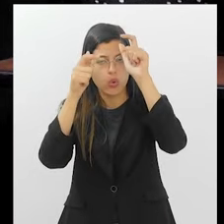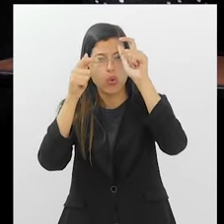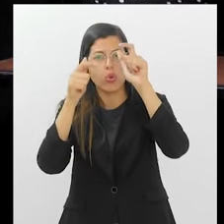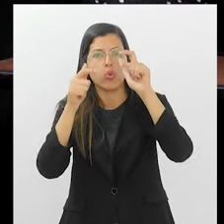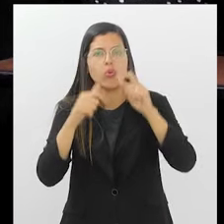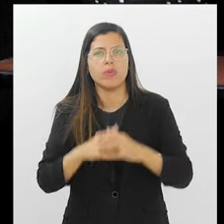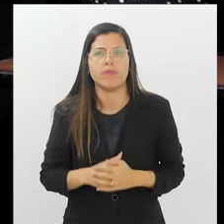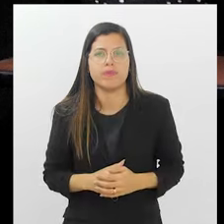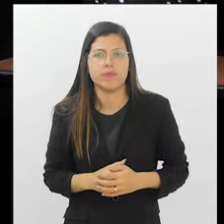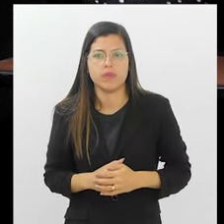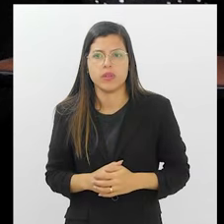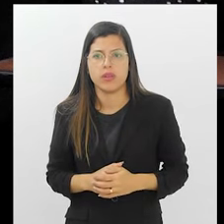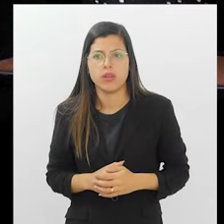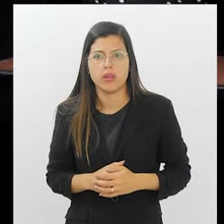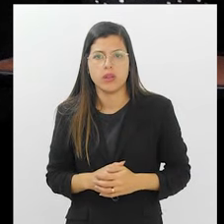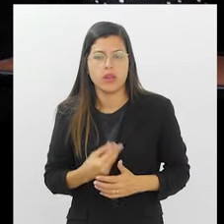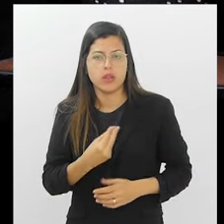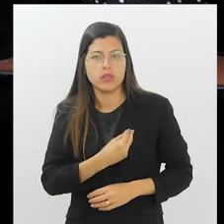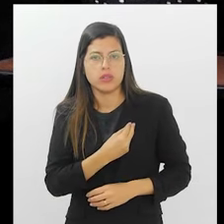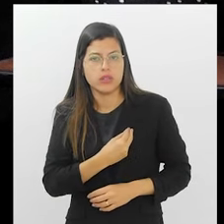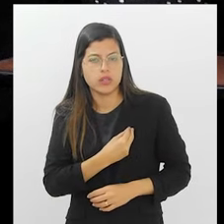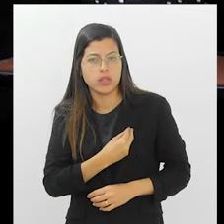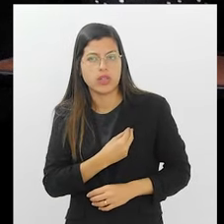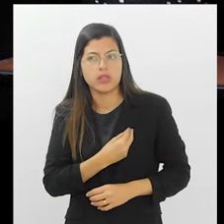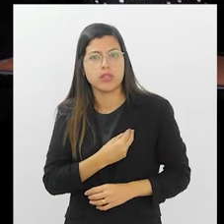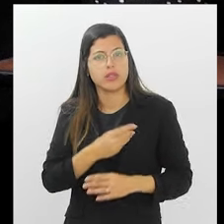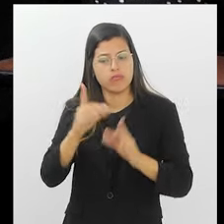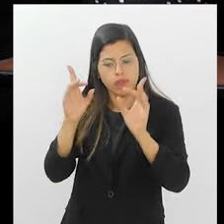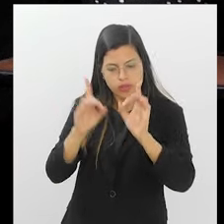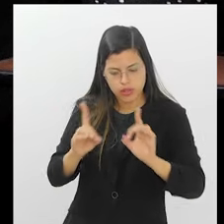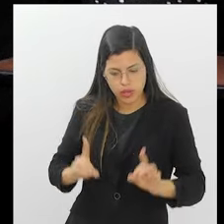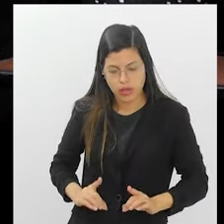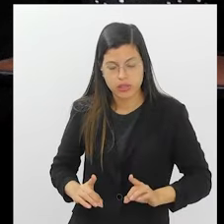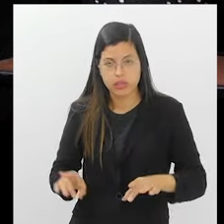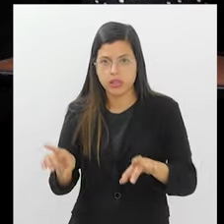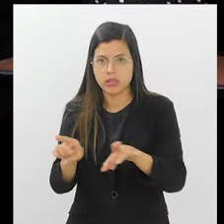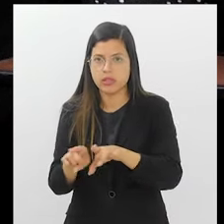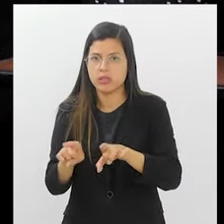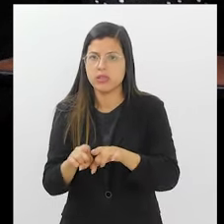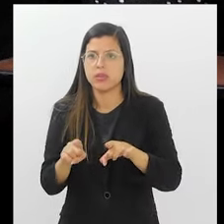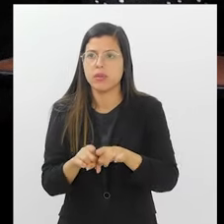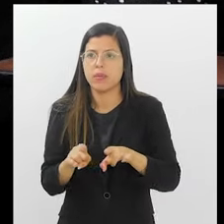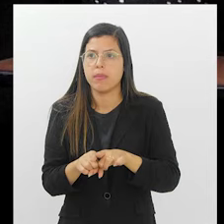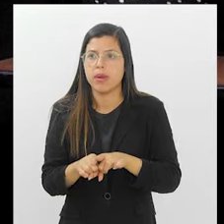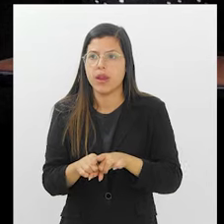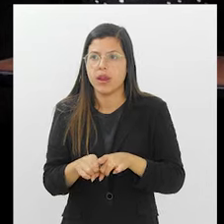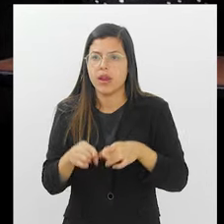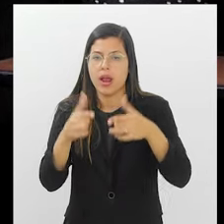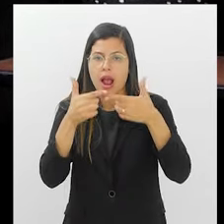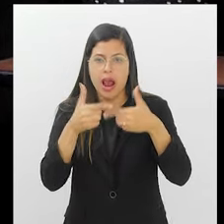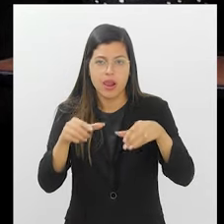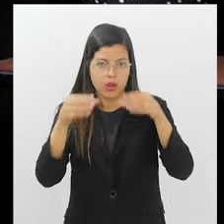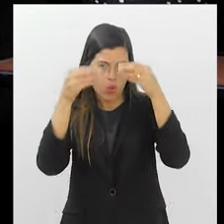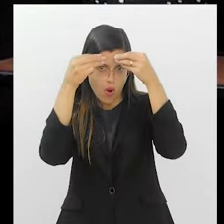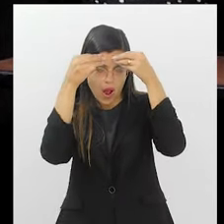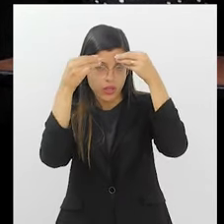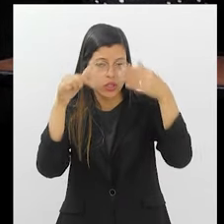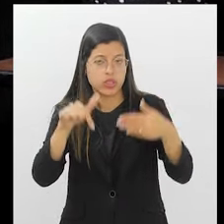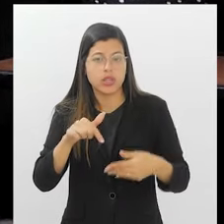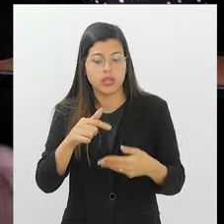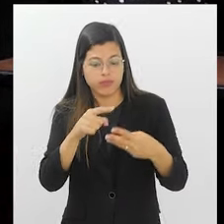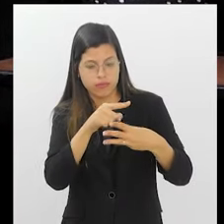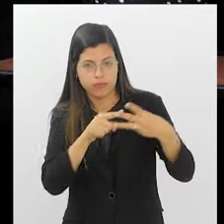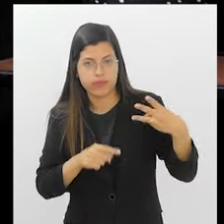transtorno, mas a existência ou não de deficiência e também a linguagem